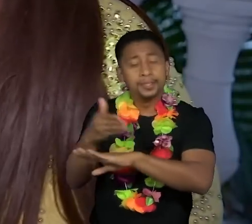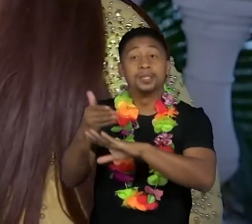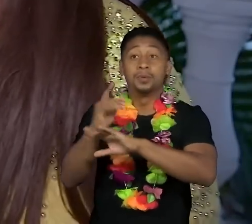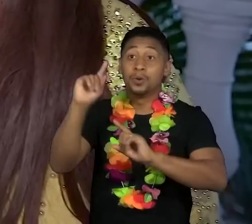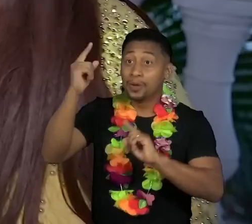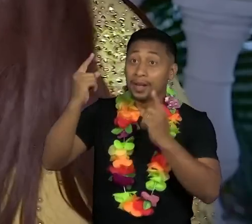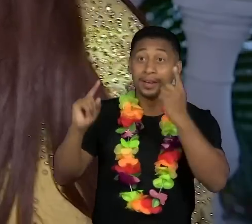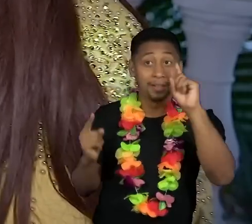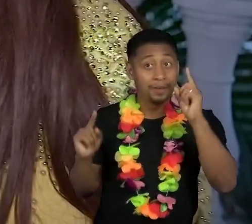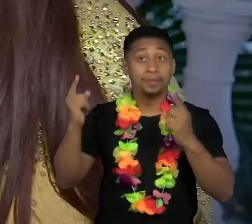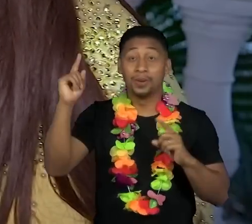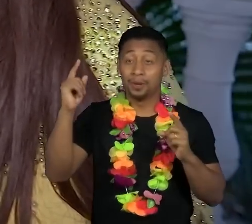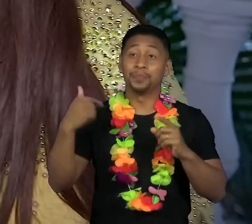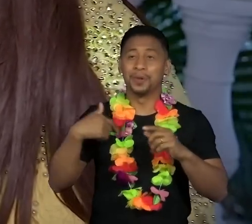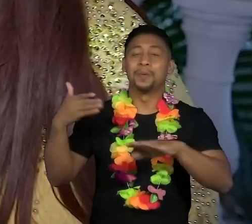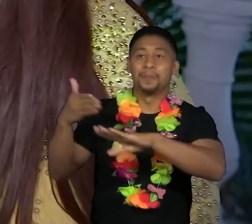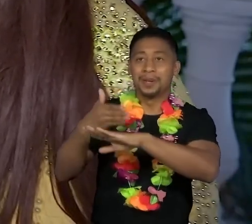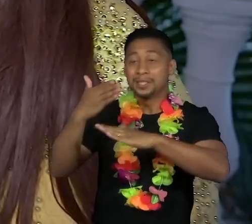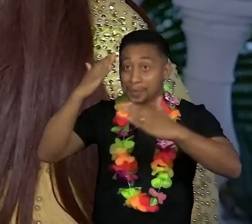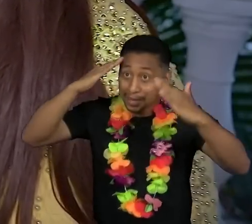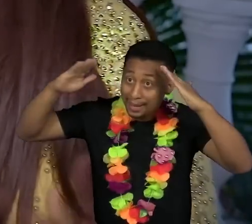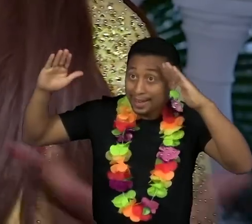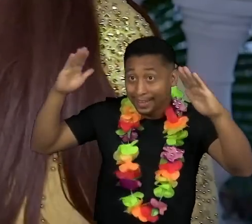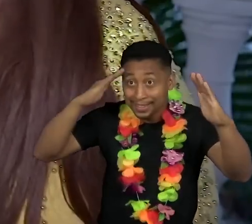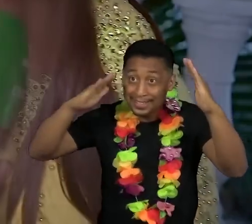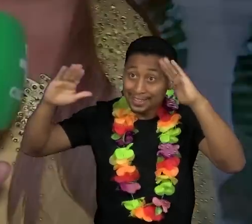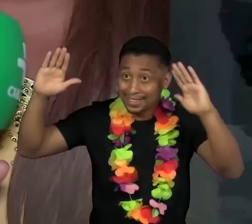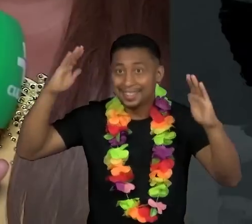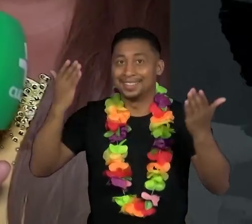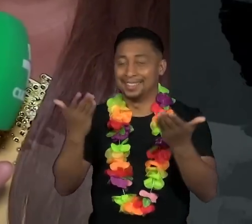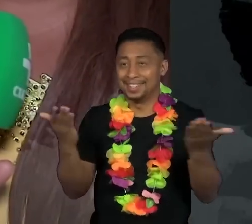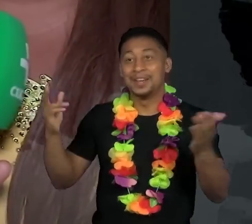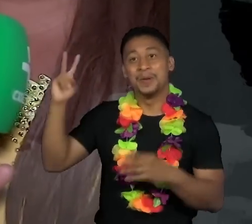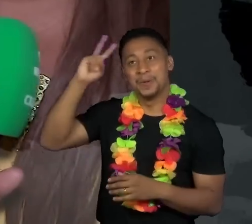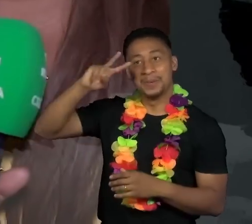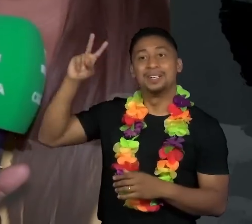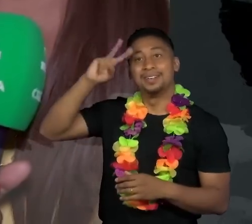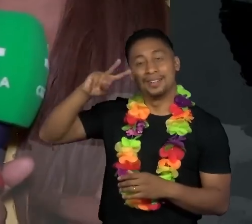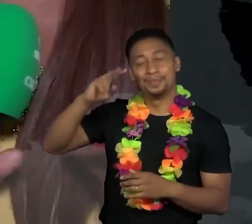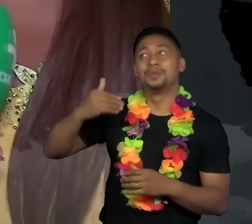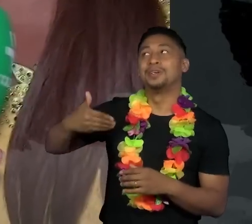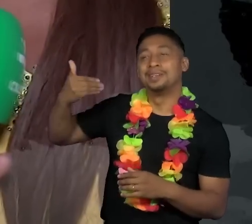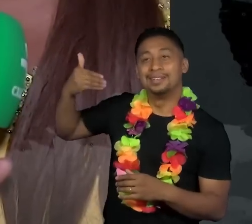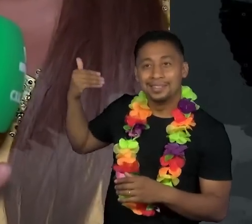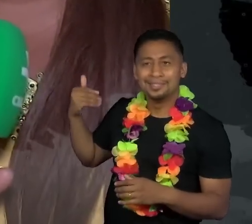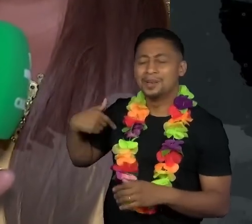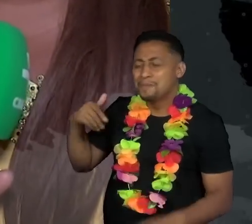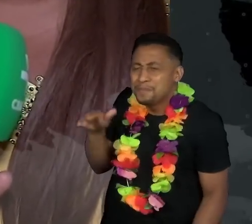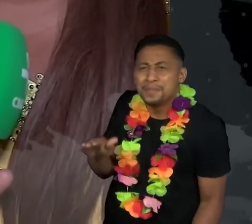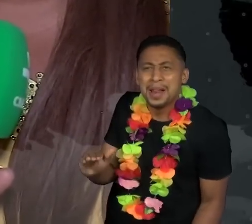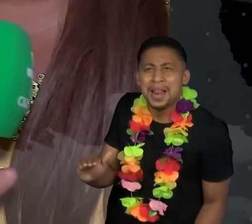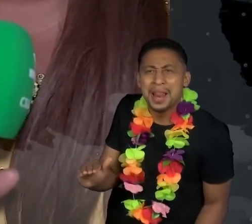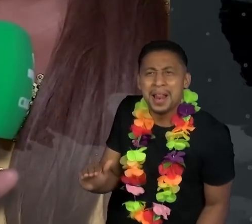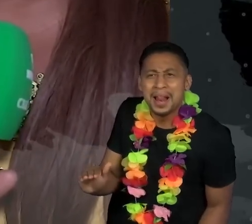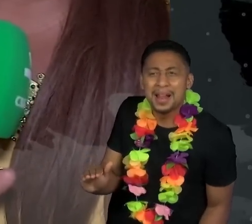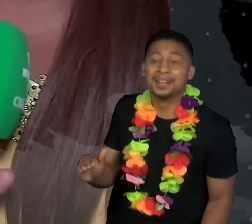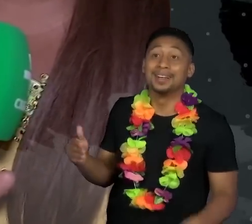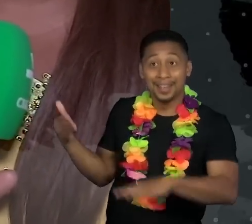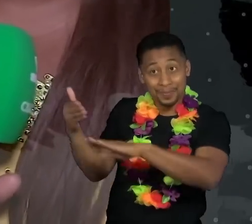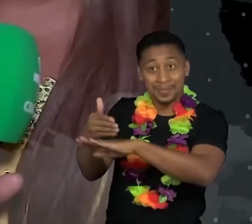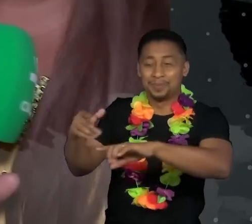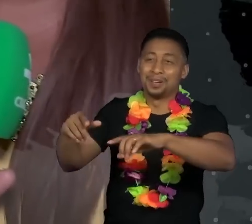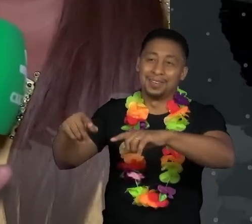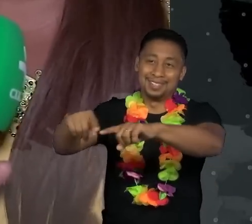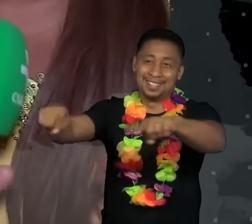Eu sou da Escola de Samba Mocidade Alegre. Eu me lembro no carnaval desde muito pequena indo pra quadra com a